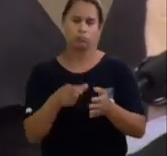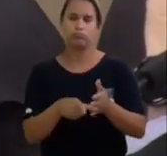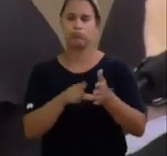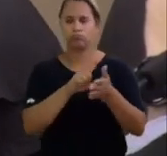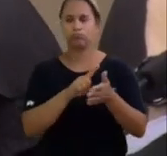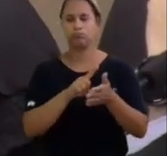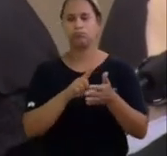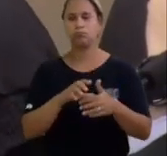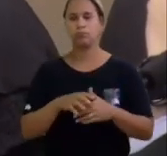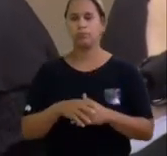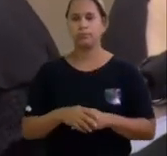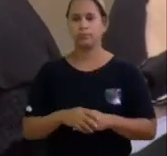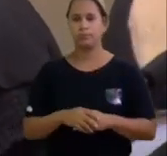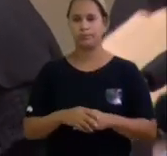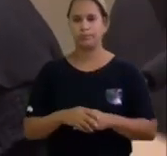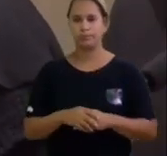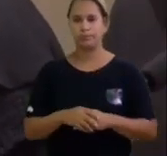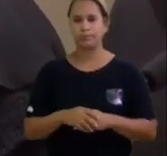outro.